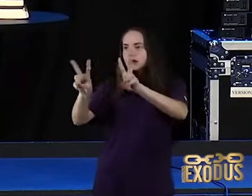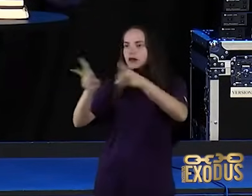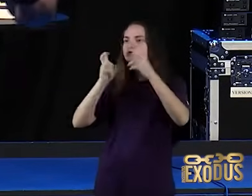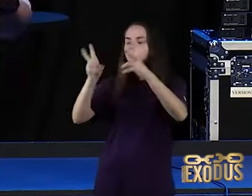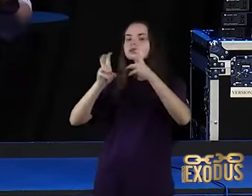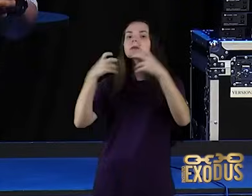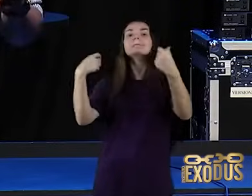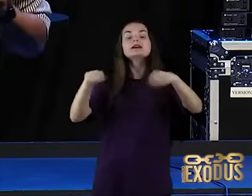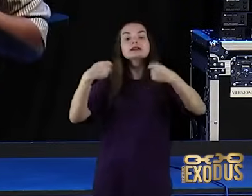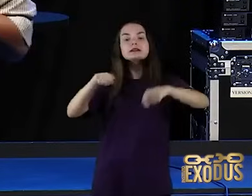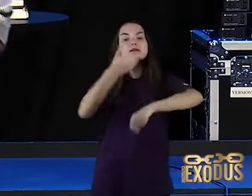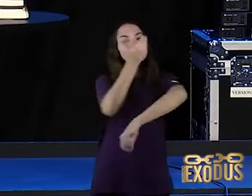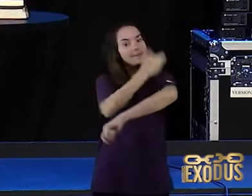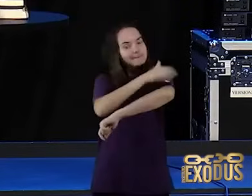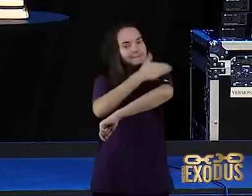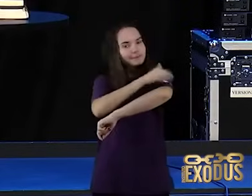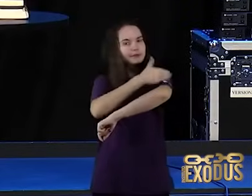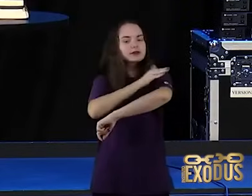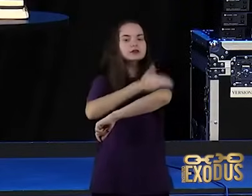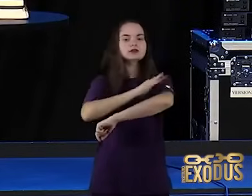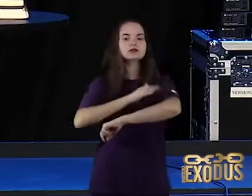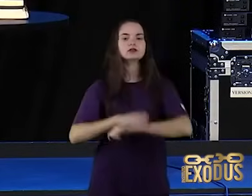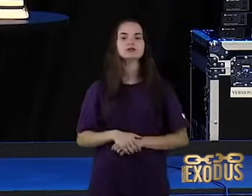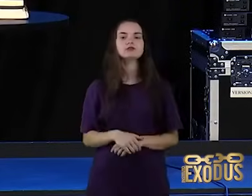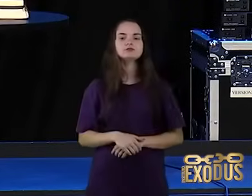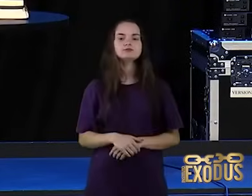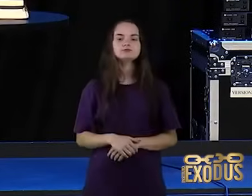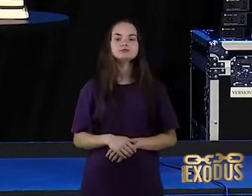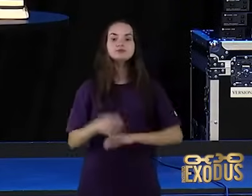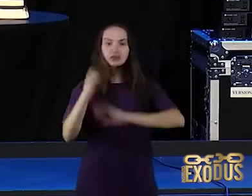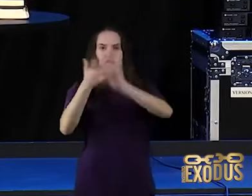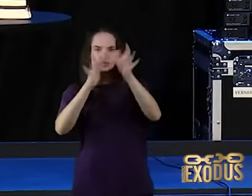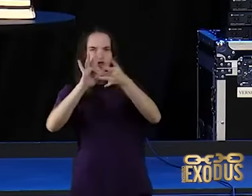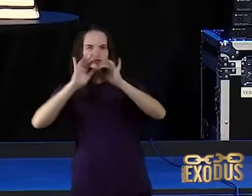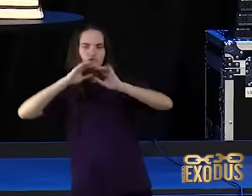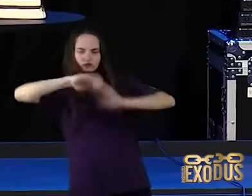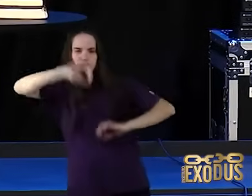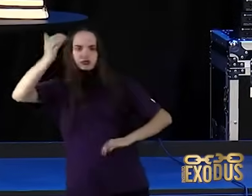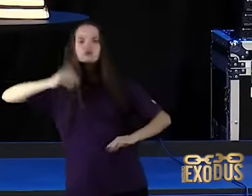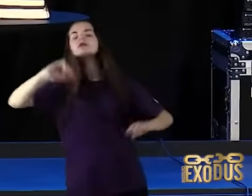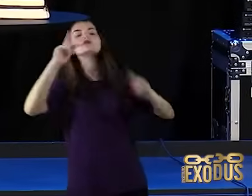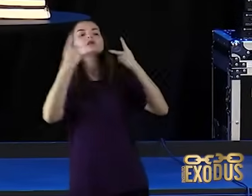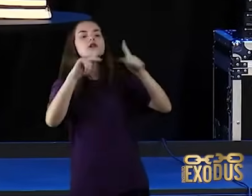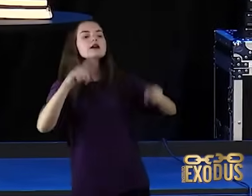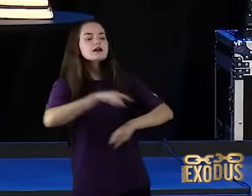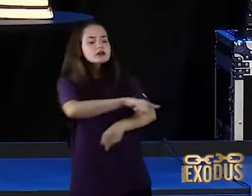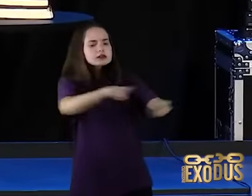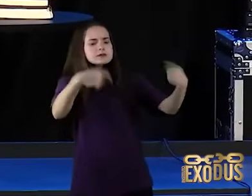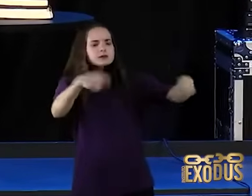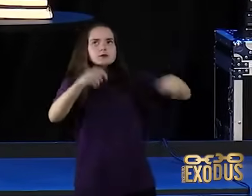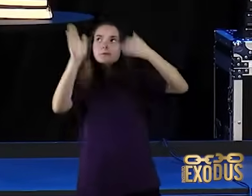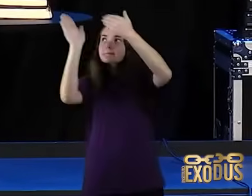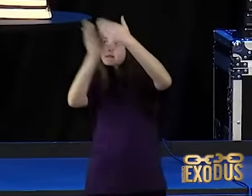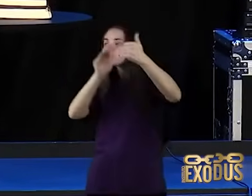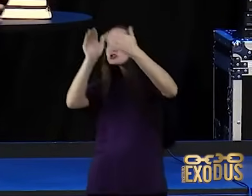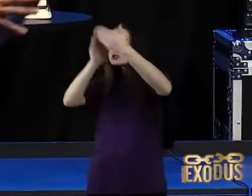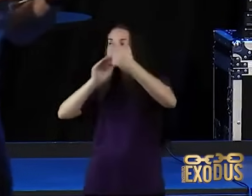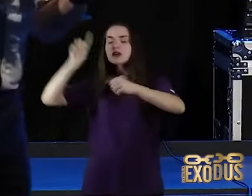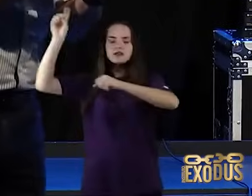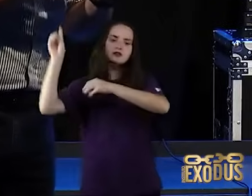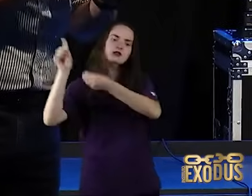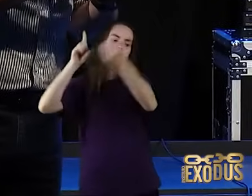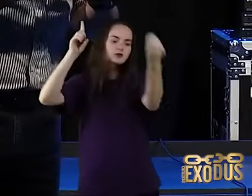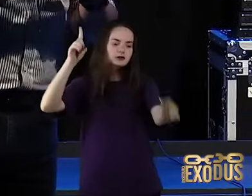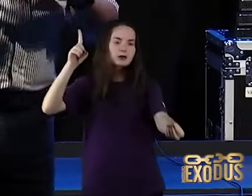para você fazer e ele fala peçam peçam pedi D se vos ar busquem